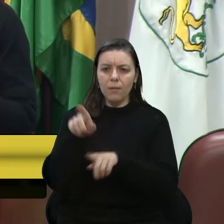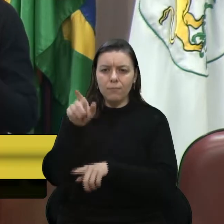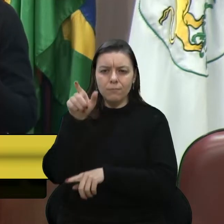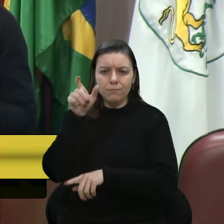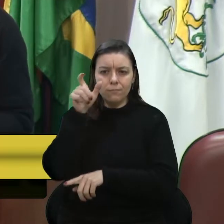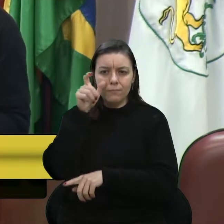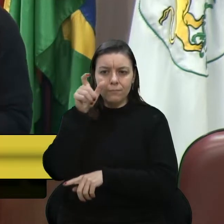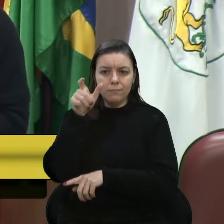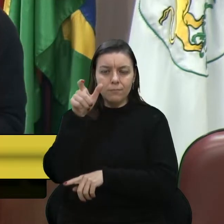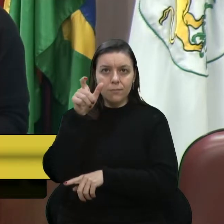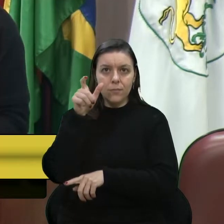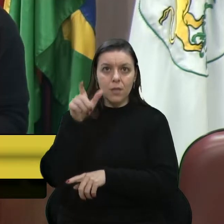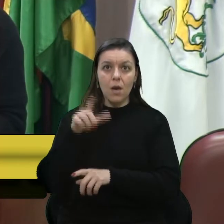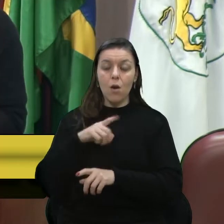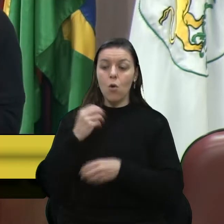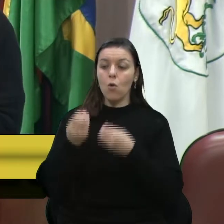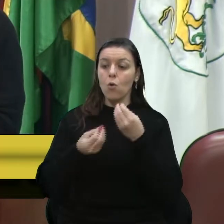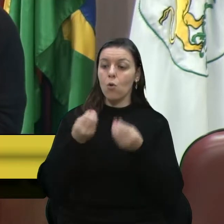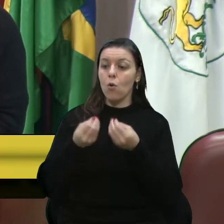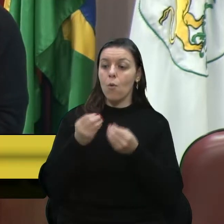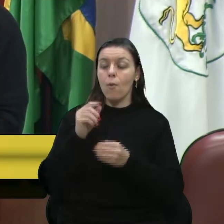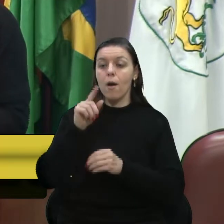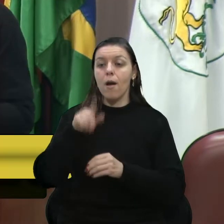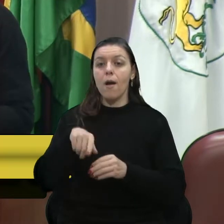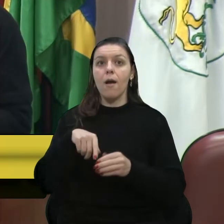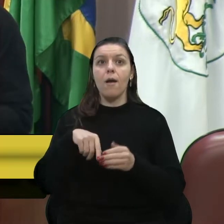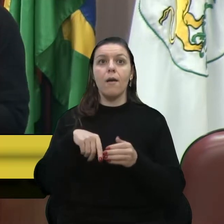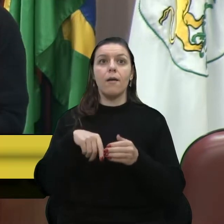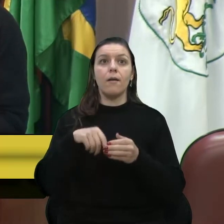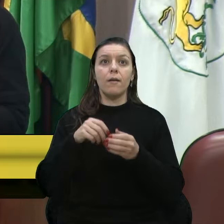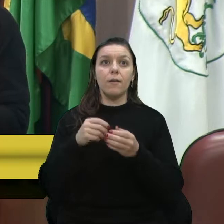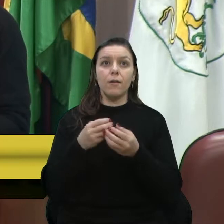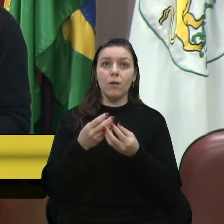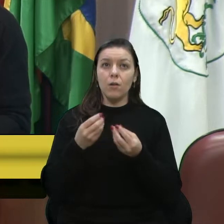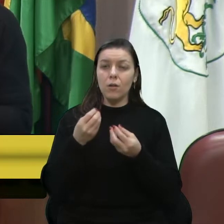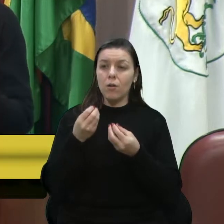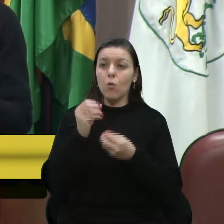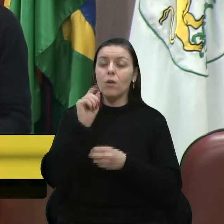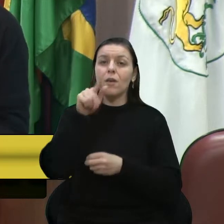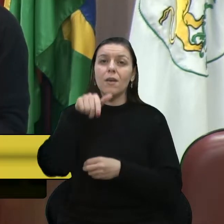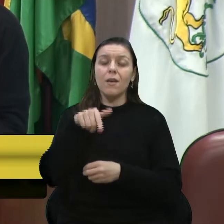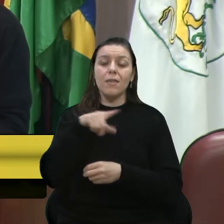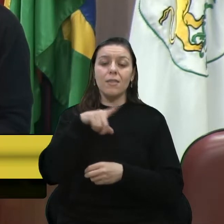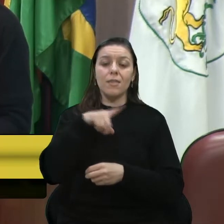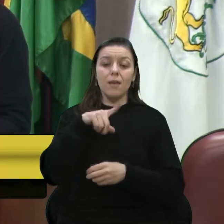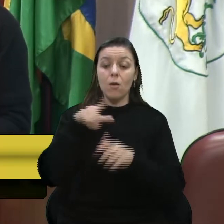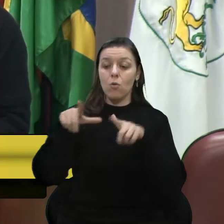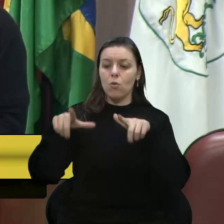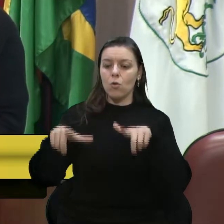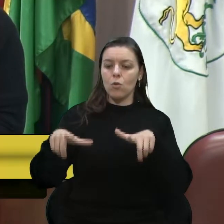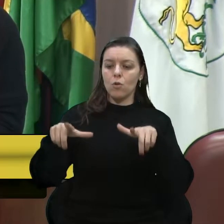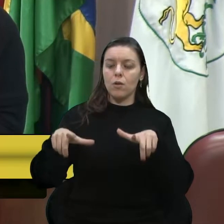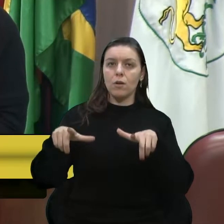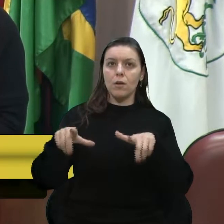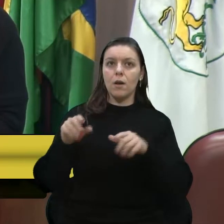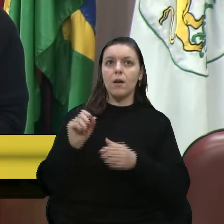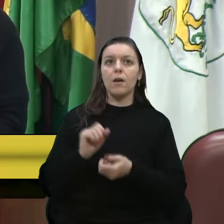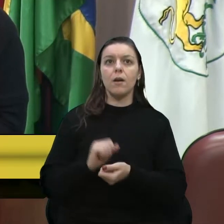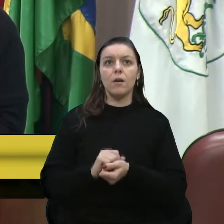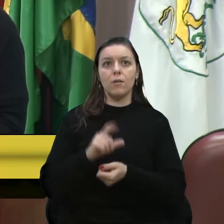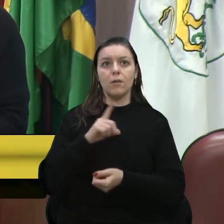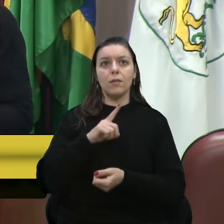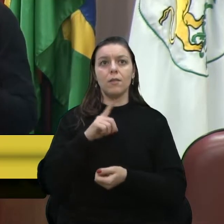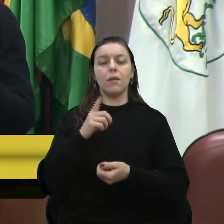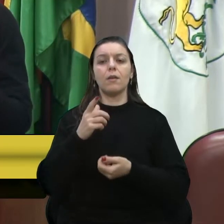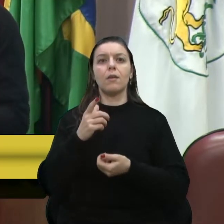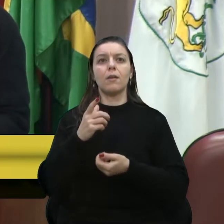mais simbólica, mais subjetiva, do que é termos um local onde a gente consegue